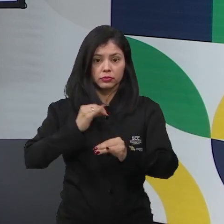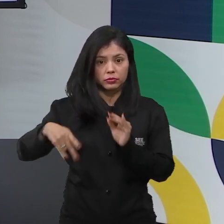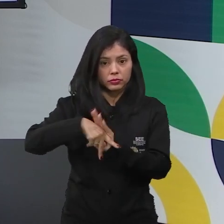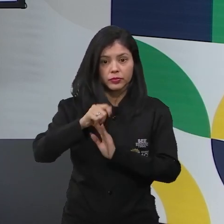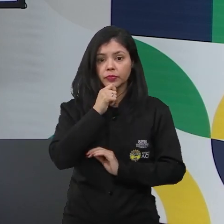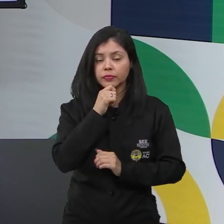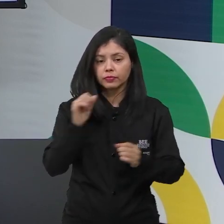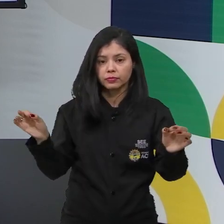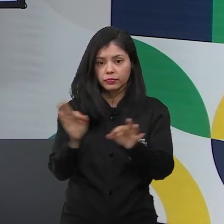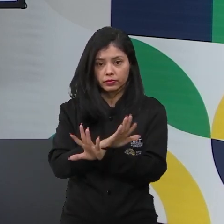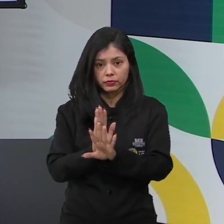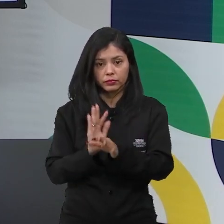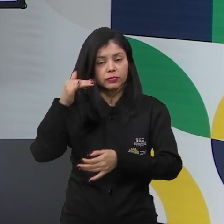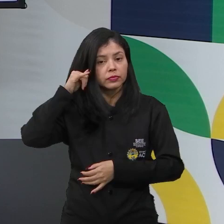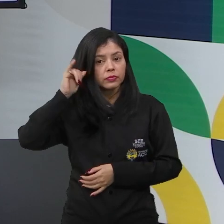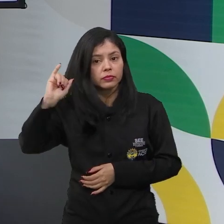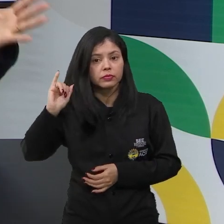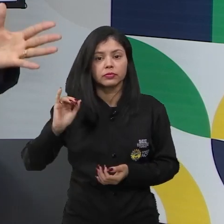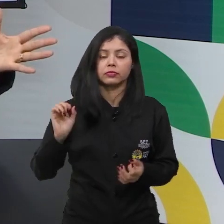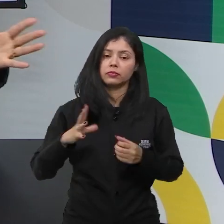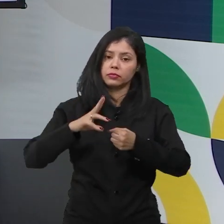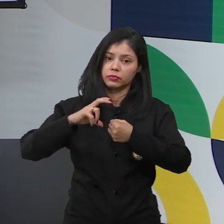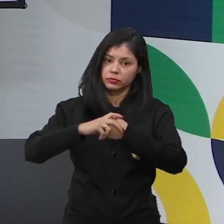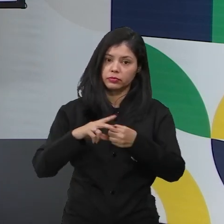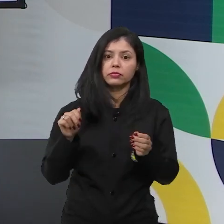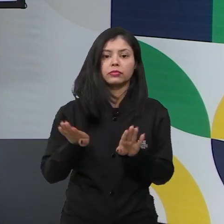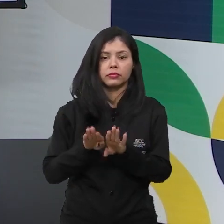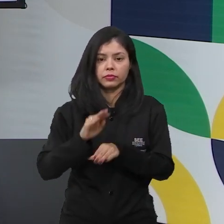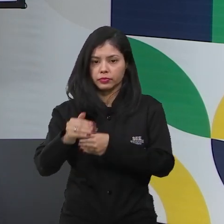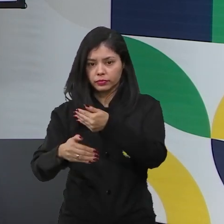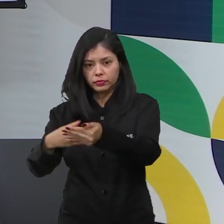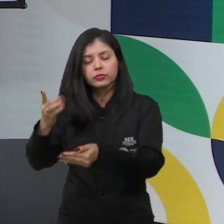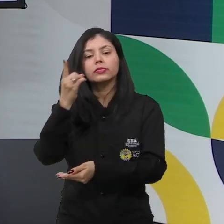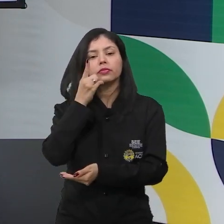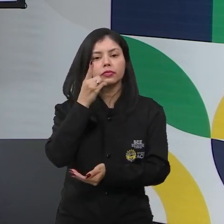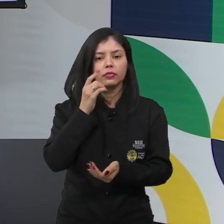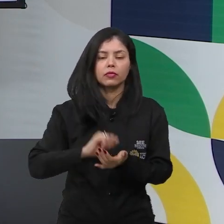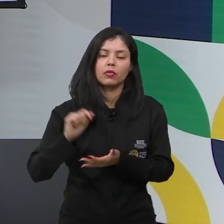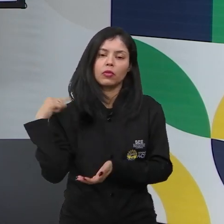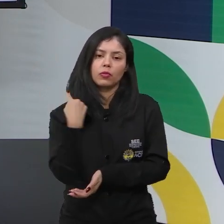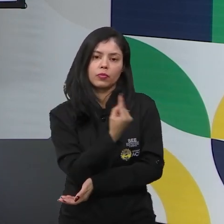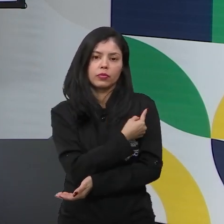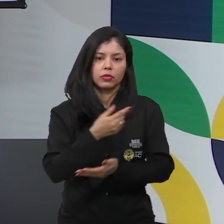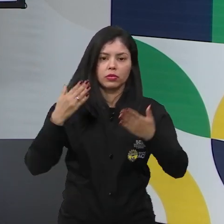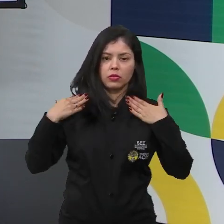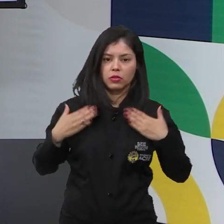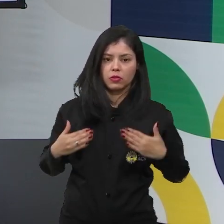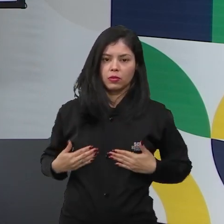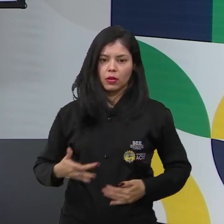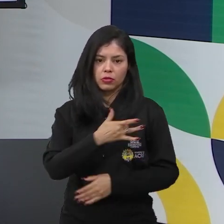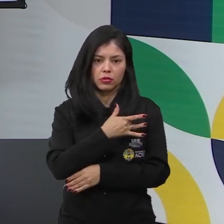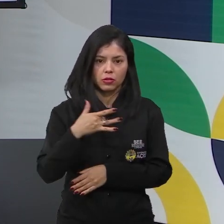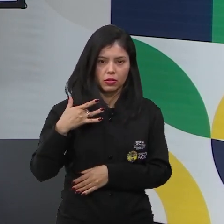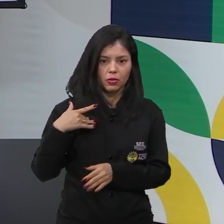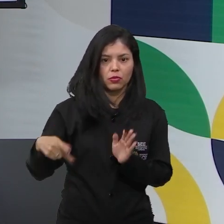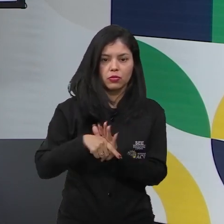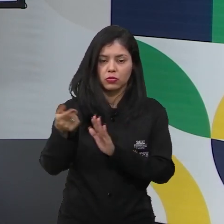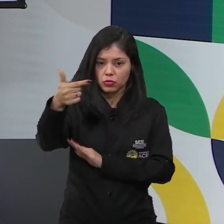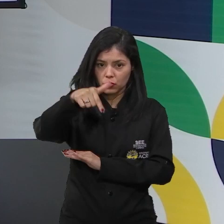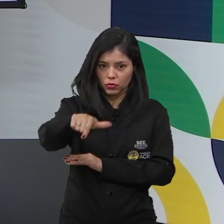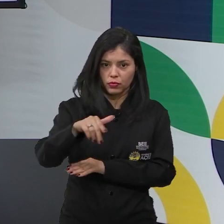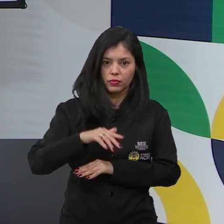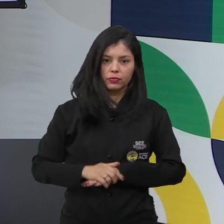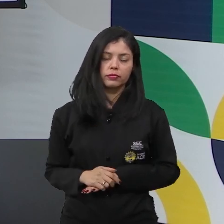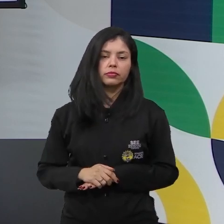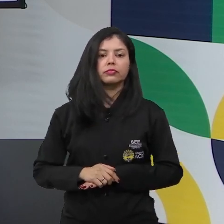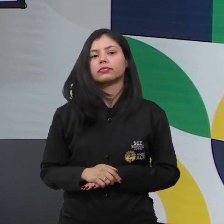vai destruir esses vírus e, com o tempo, né, com o passar dos dias, a gente vai ter a nossa saúde recuperada,